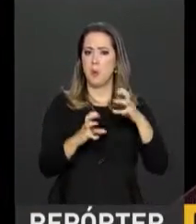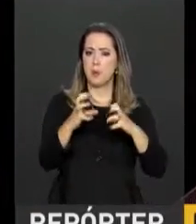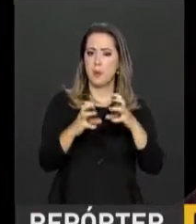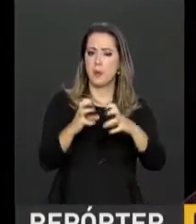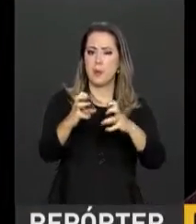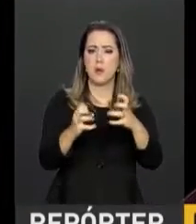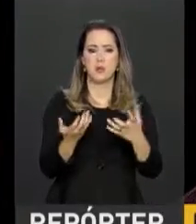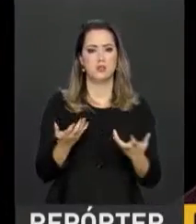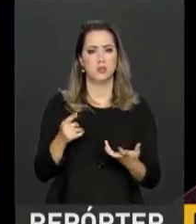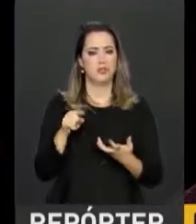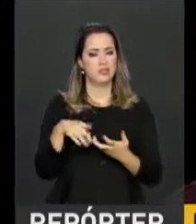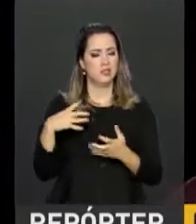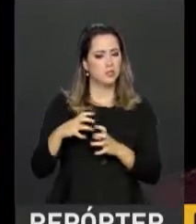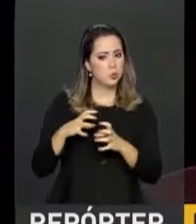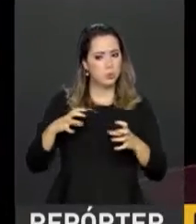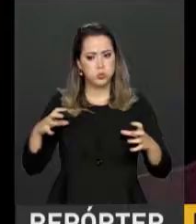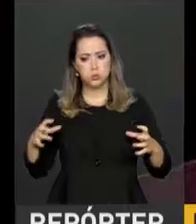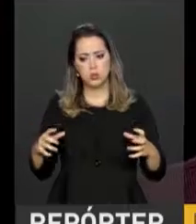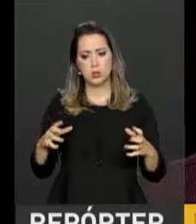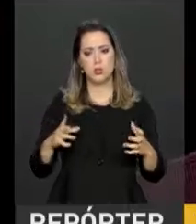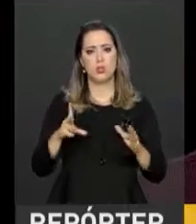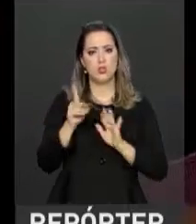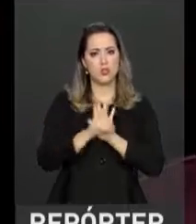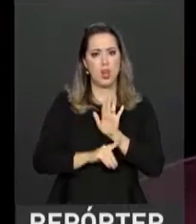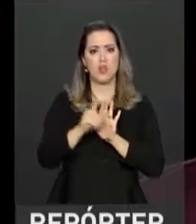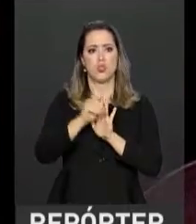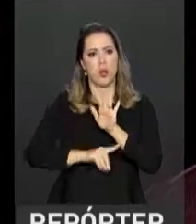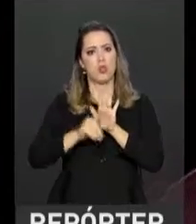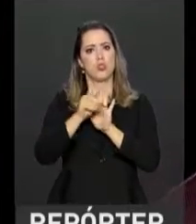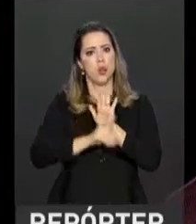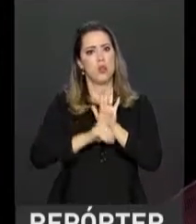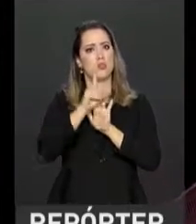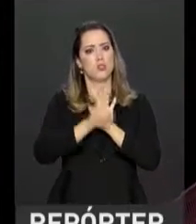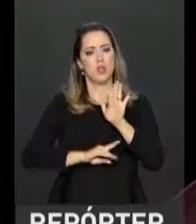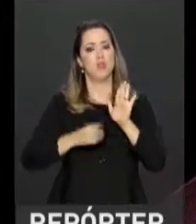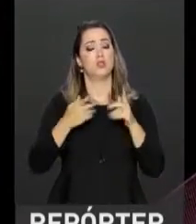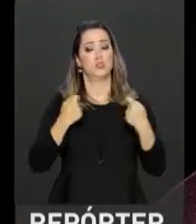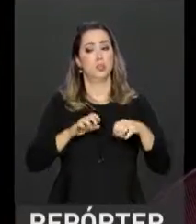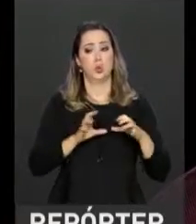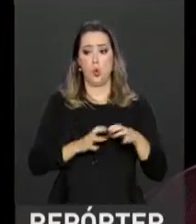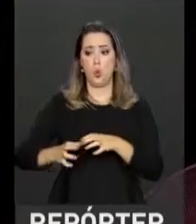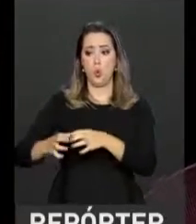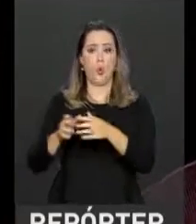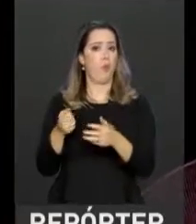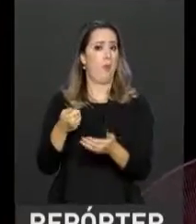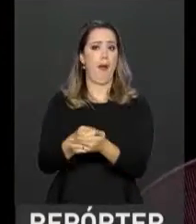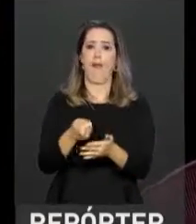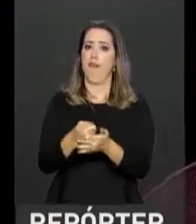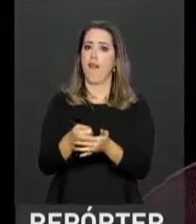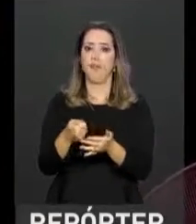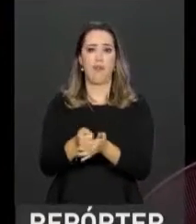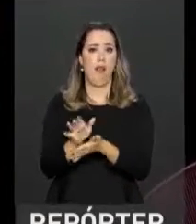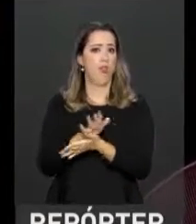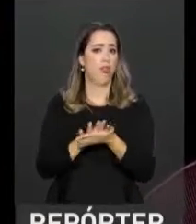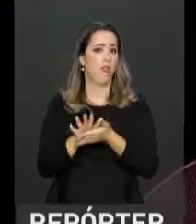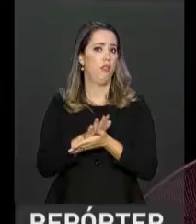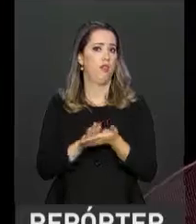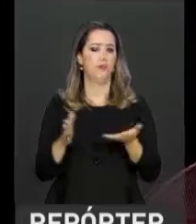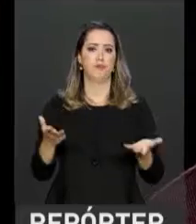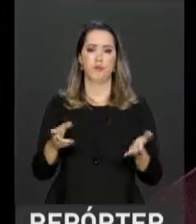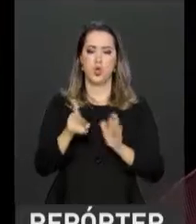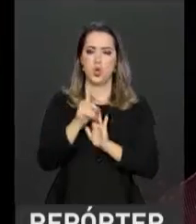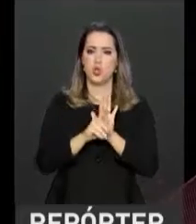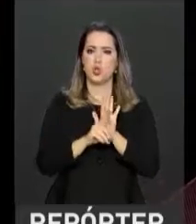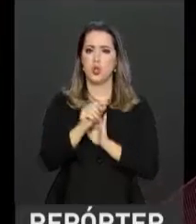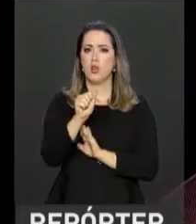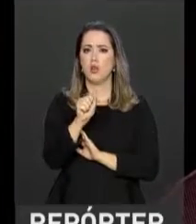muito bem é muito grande pelos direitos são vários organizações que não querem pagar o direito autoral o mesmo agente